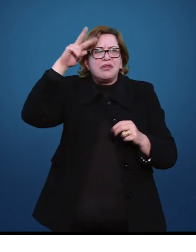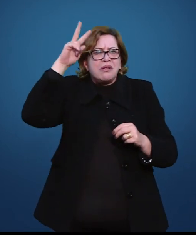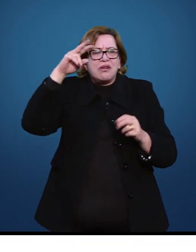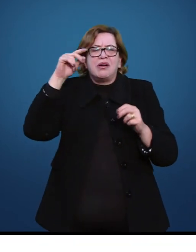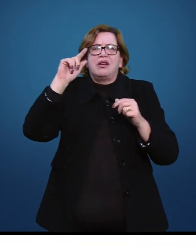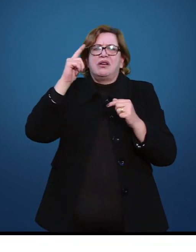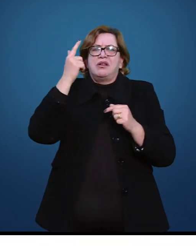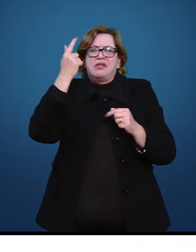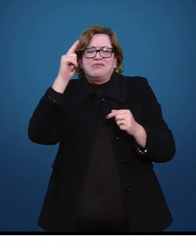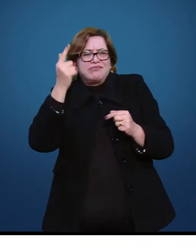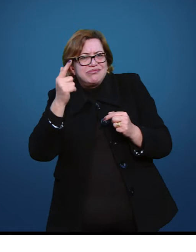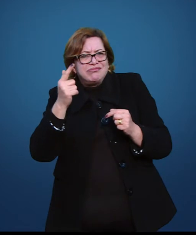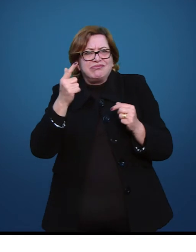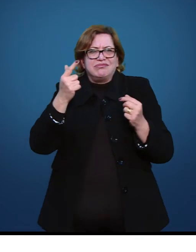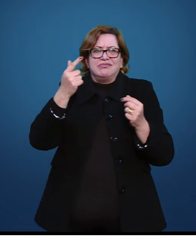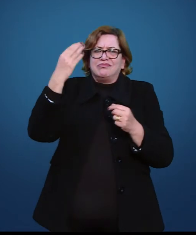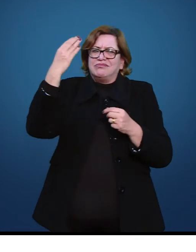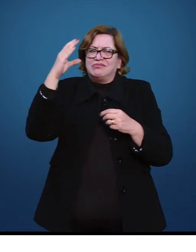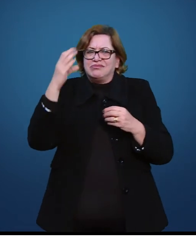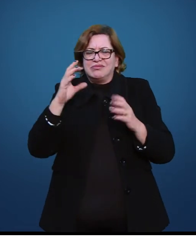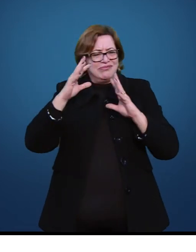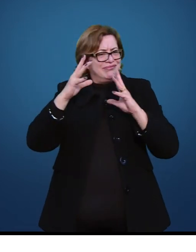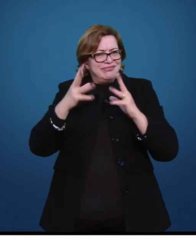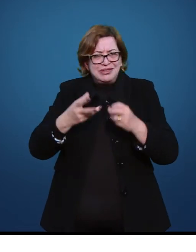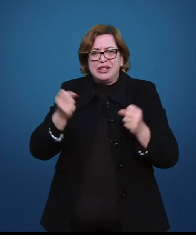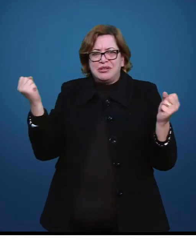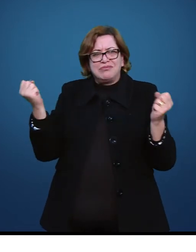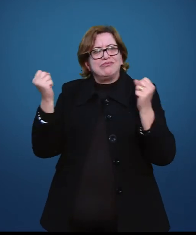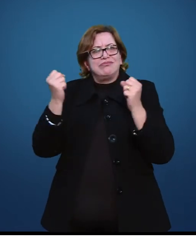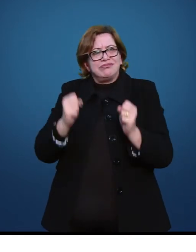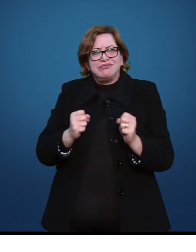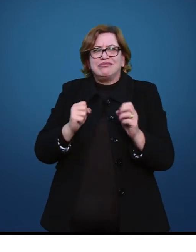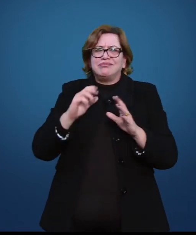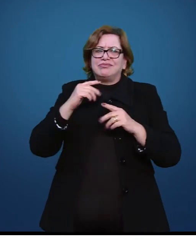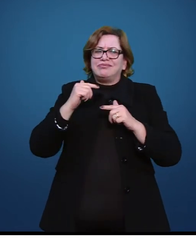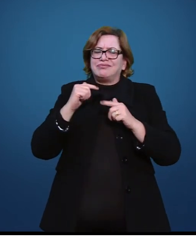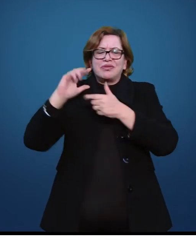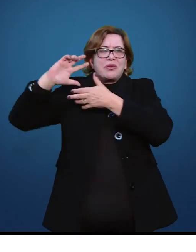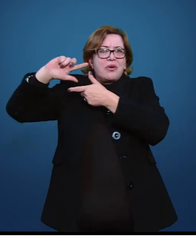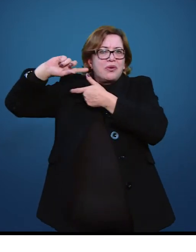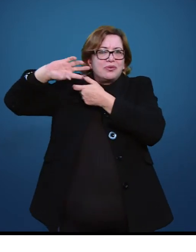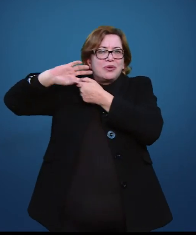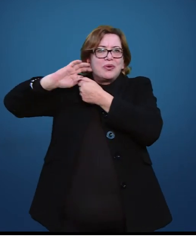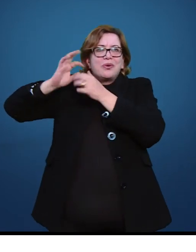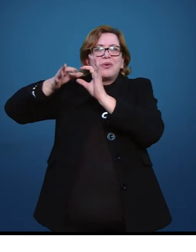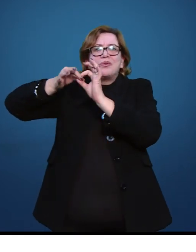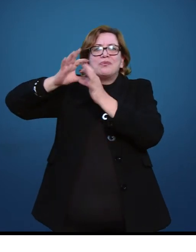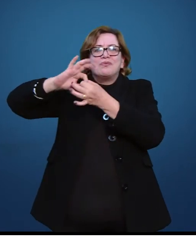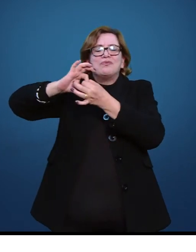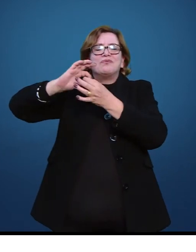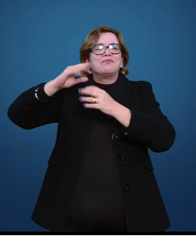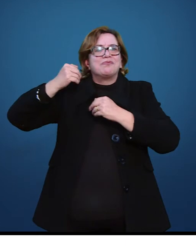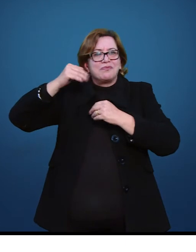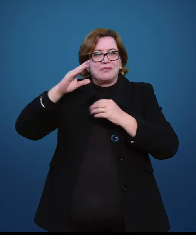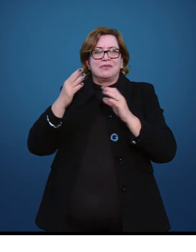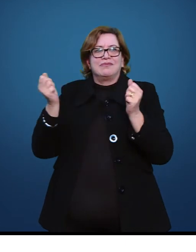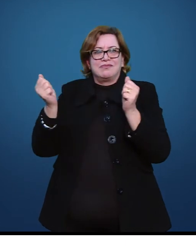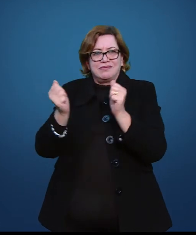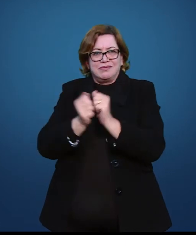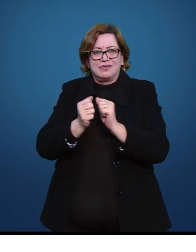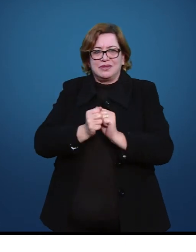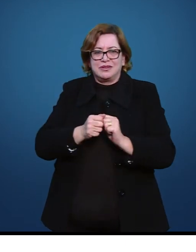ciências naturais e assim por diante. Então, eu posso trabalhar um contexto maior articulado. É isso que a didática